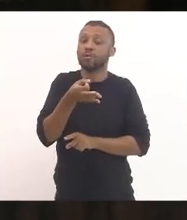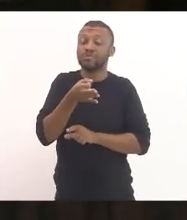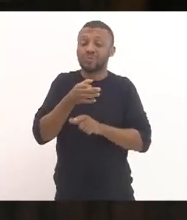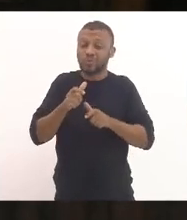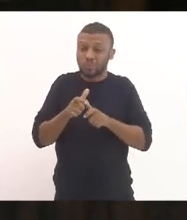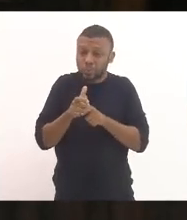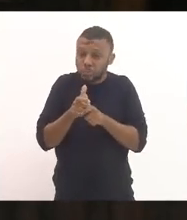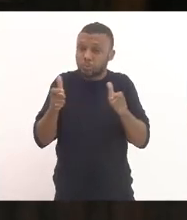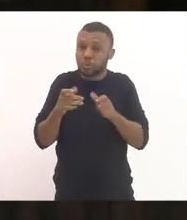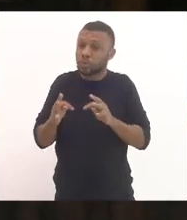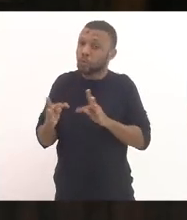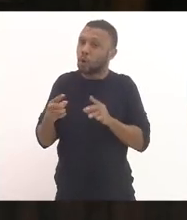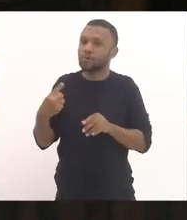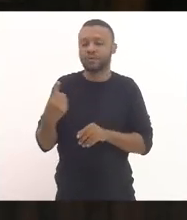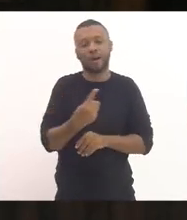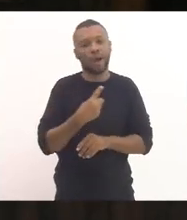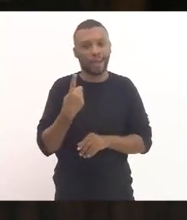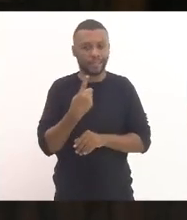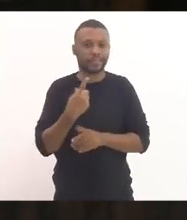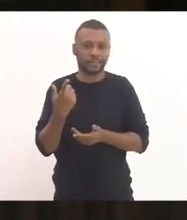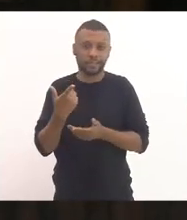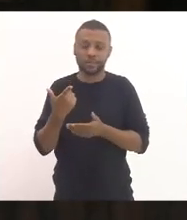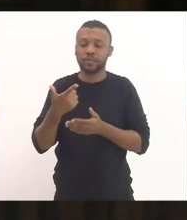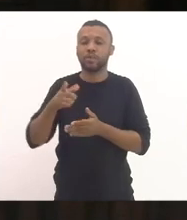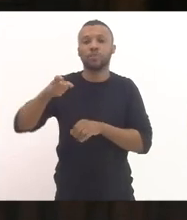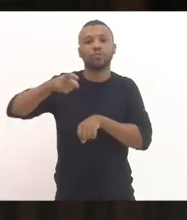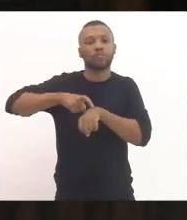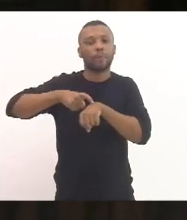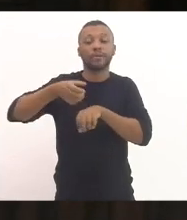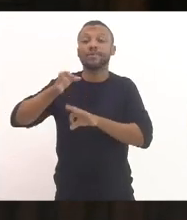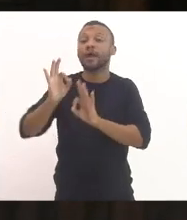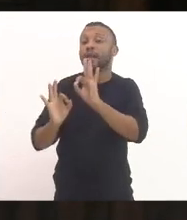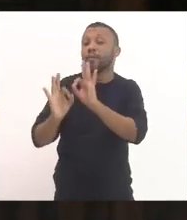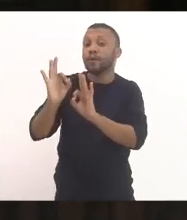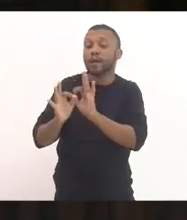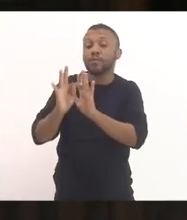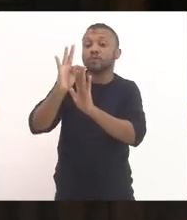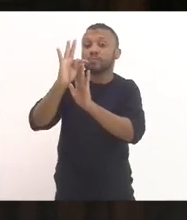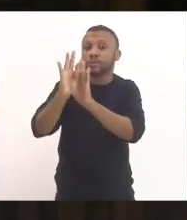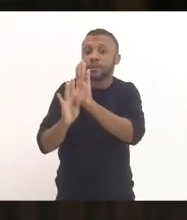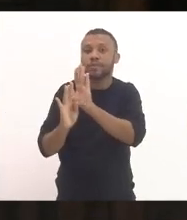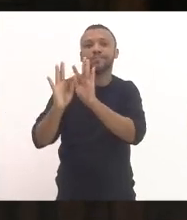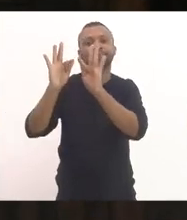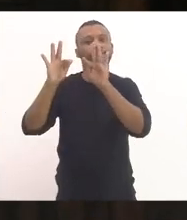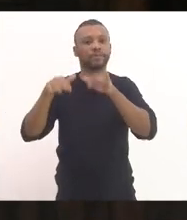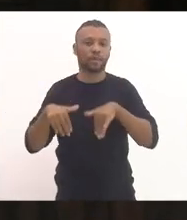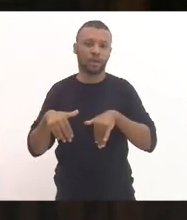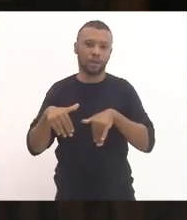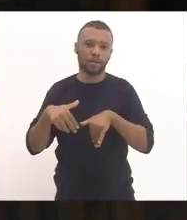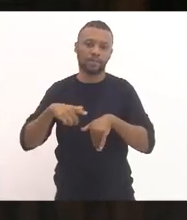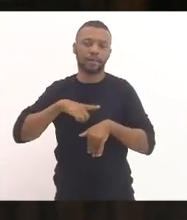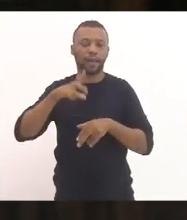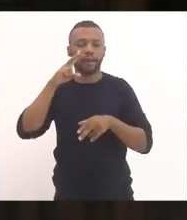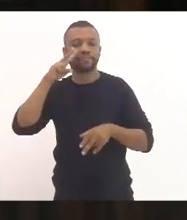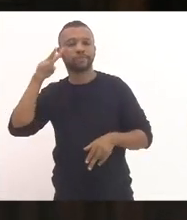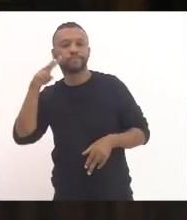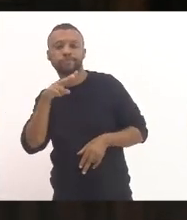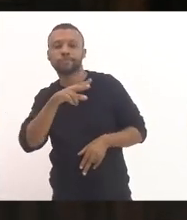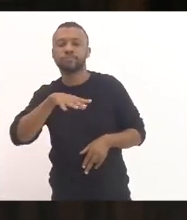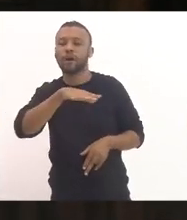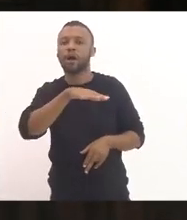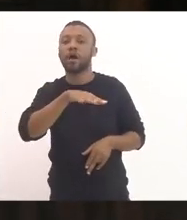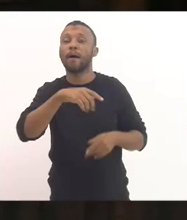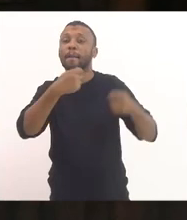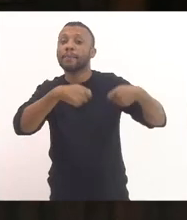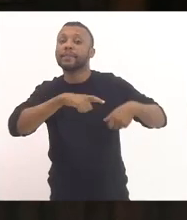aqui de todos nós na elaboração da do texto final obviamente ele vai consideração o nível